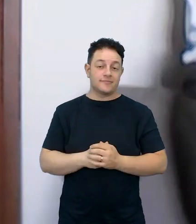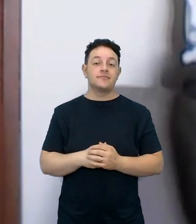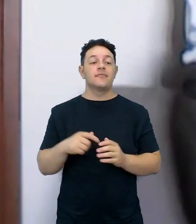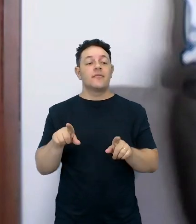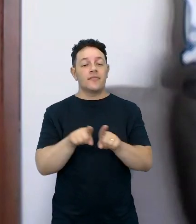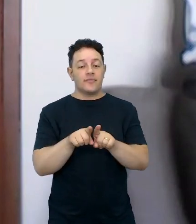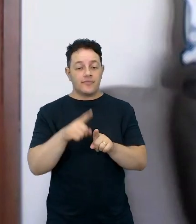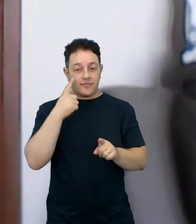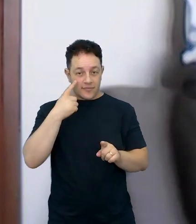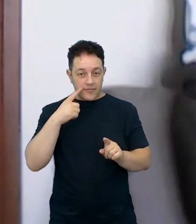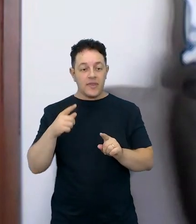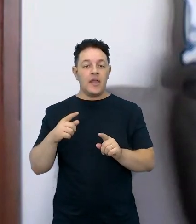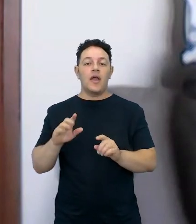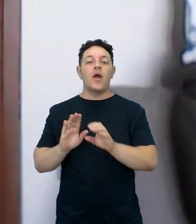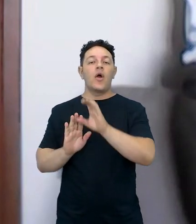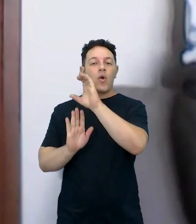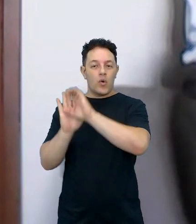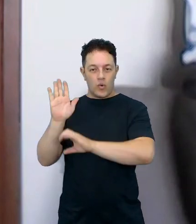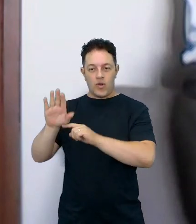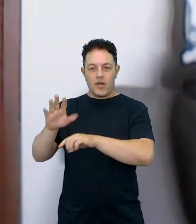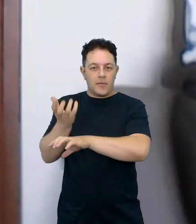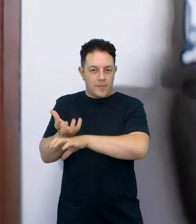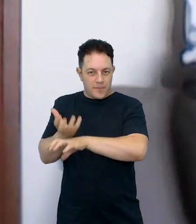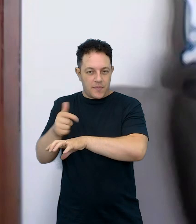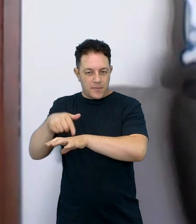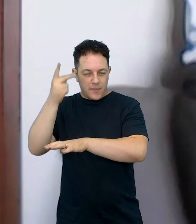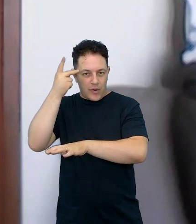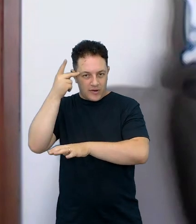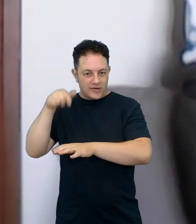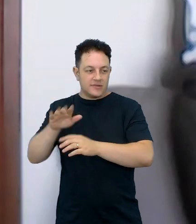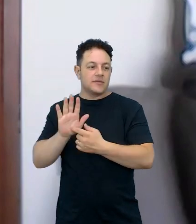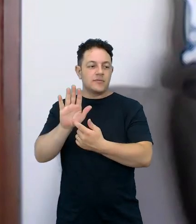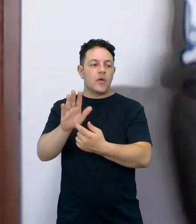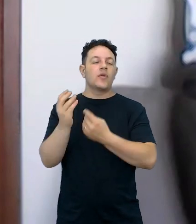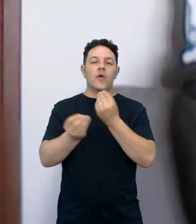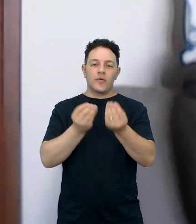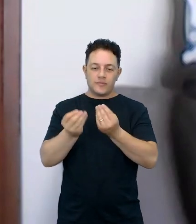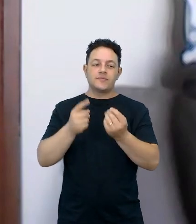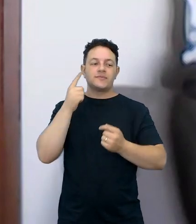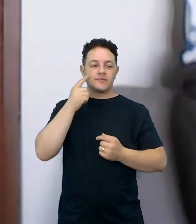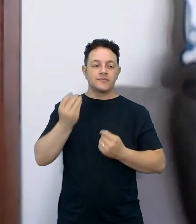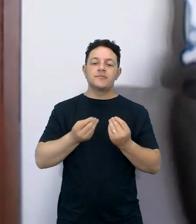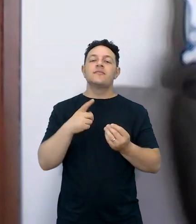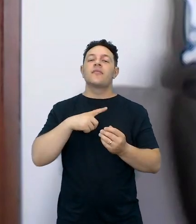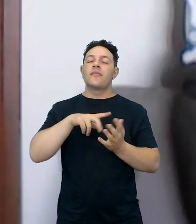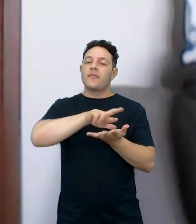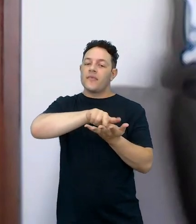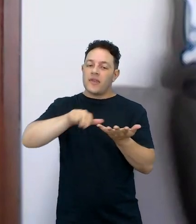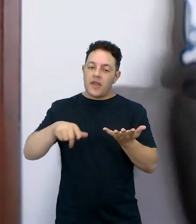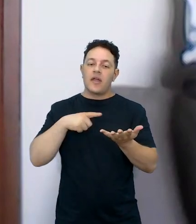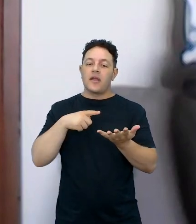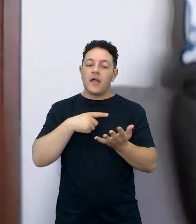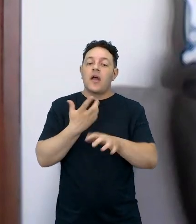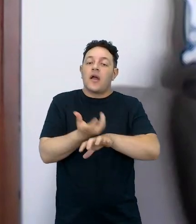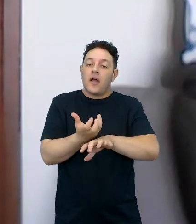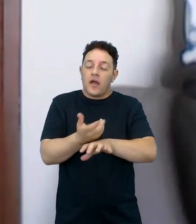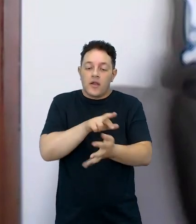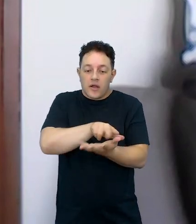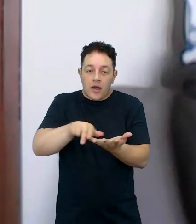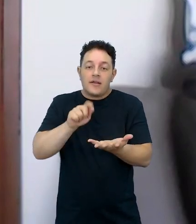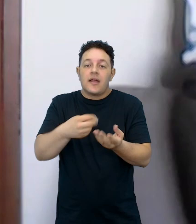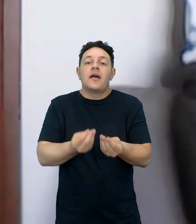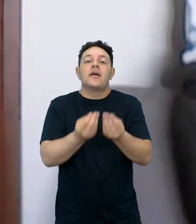o documento paulista, o documento reitera ainda que o desenvolvimento das habilidades propostas para o